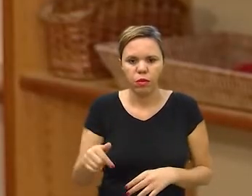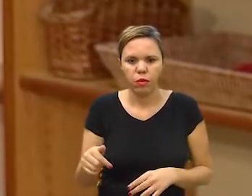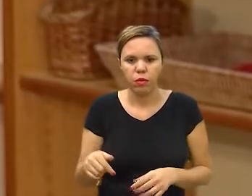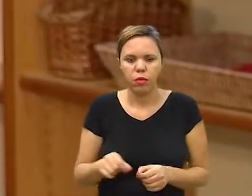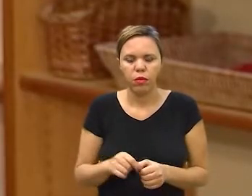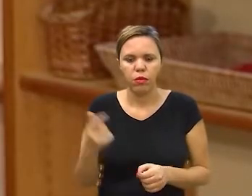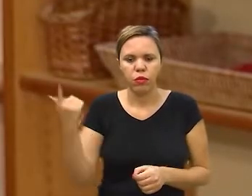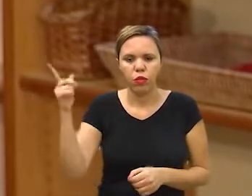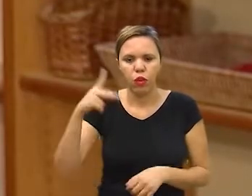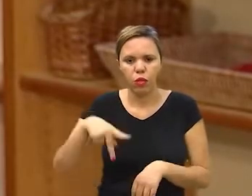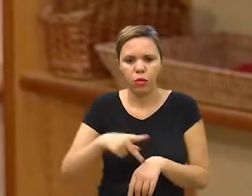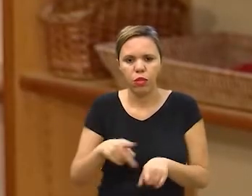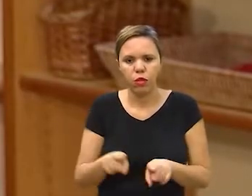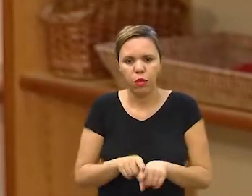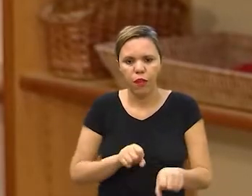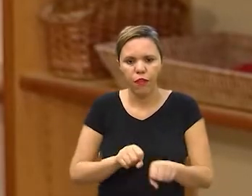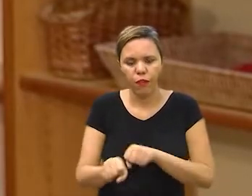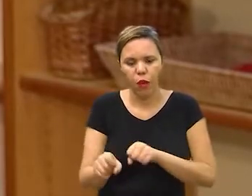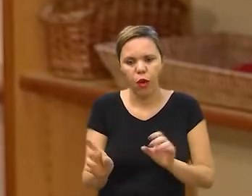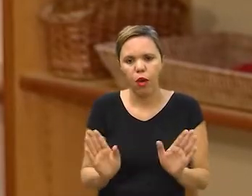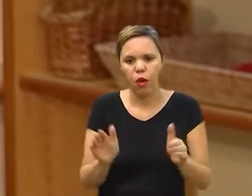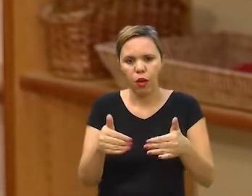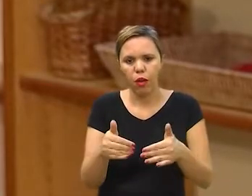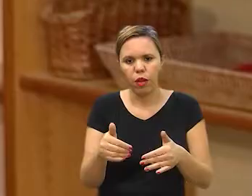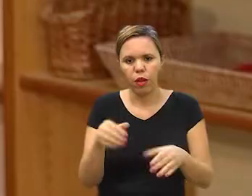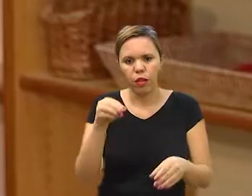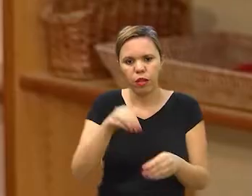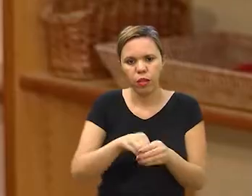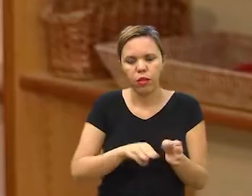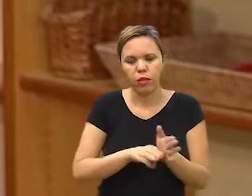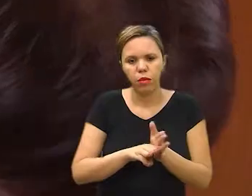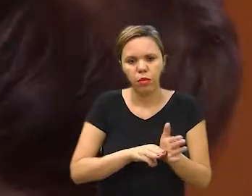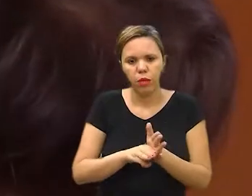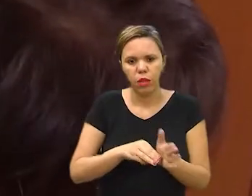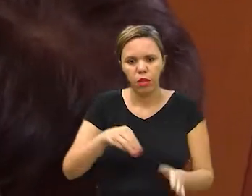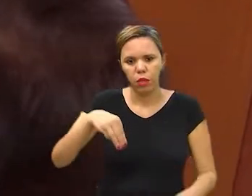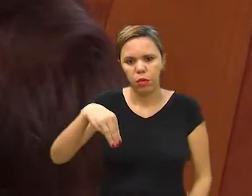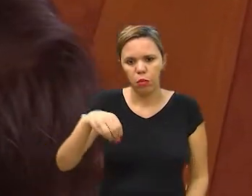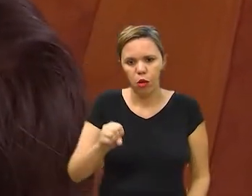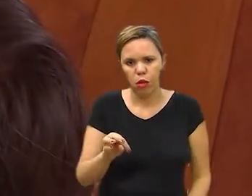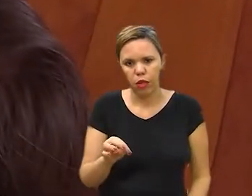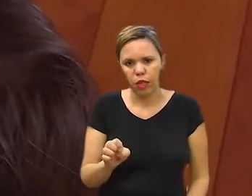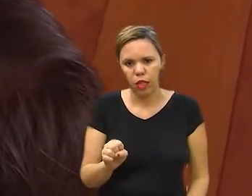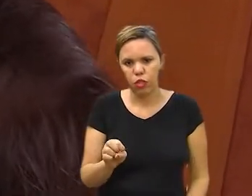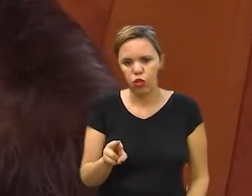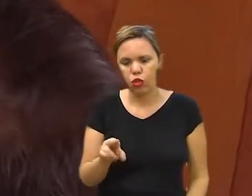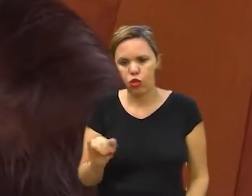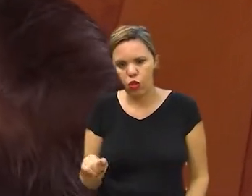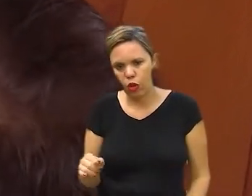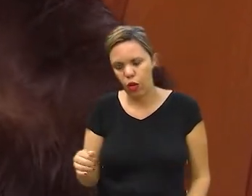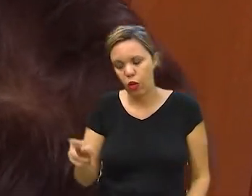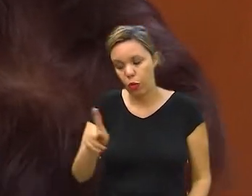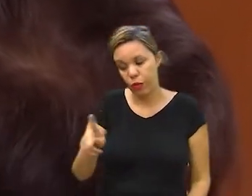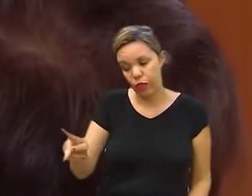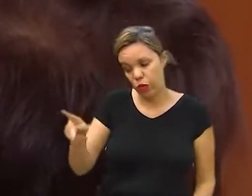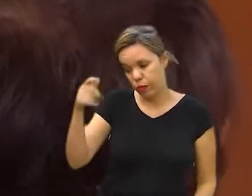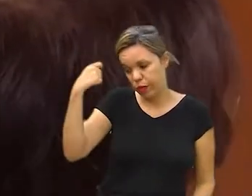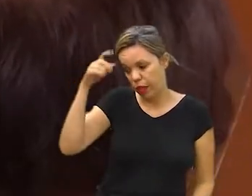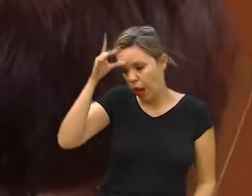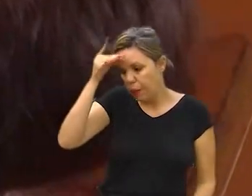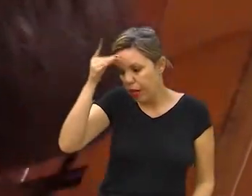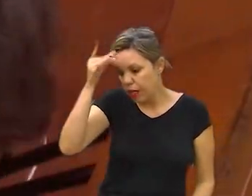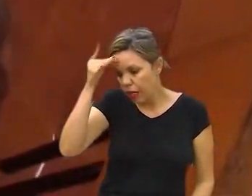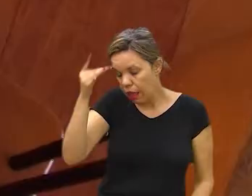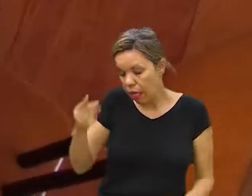é necessário uma formação específica dentro do método Montessori. Porque ele precisa aprender a deixar de ser